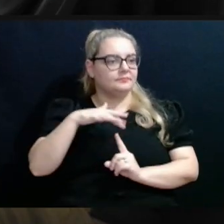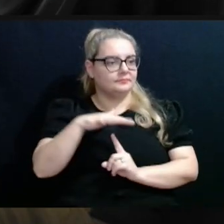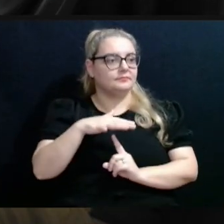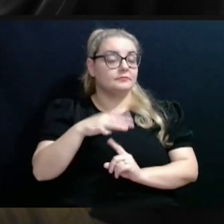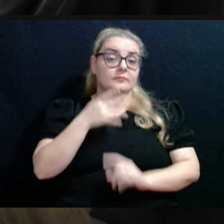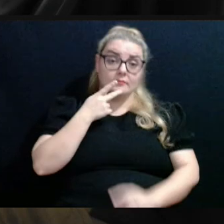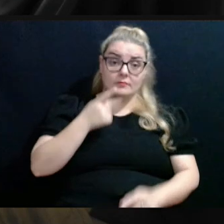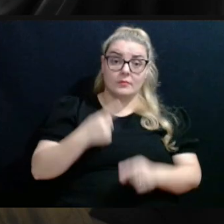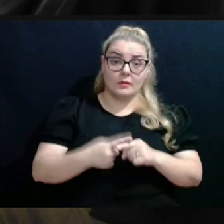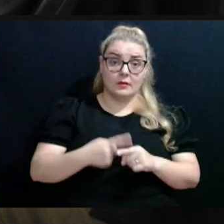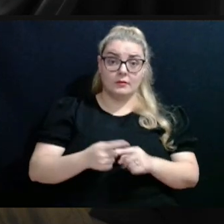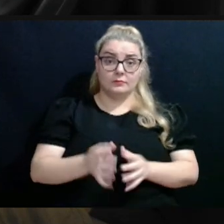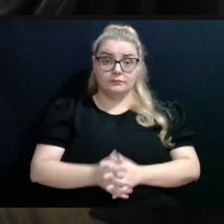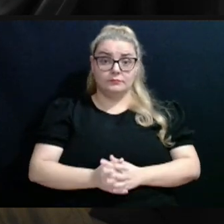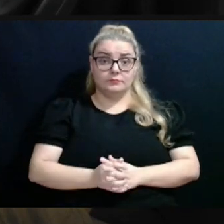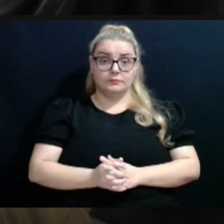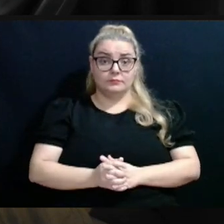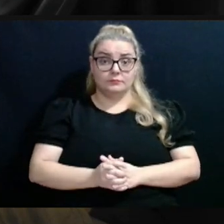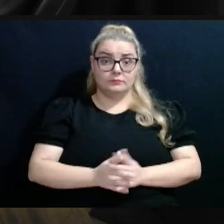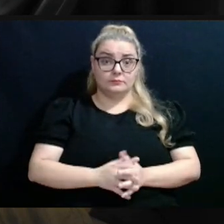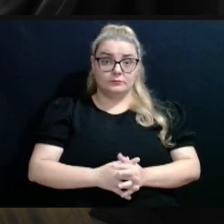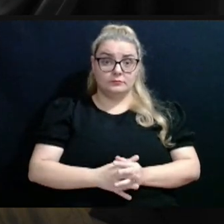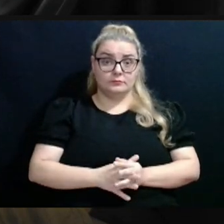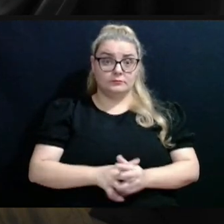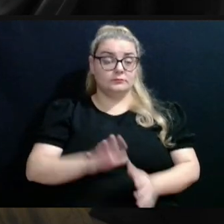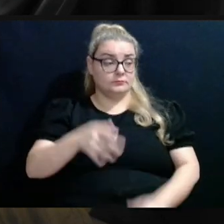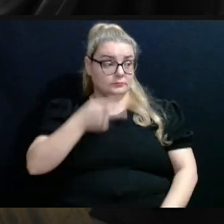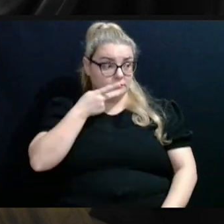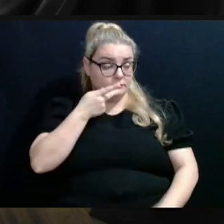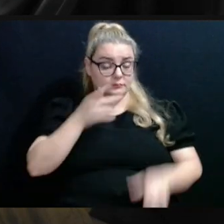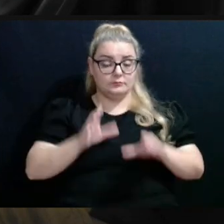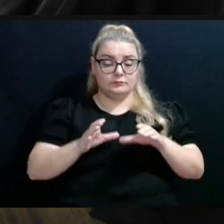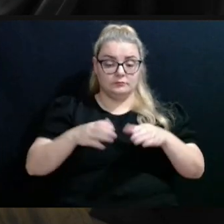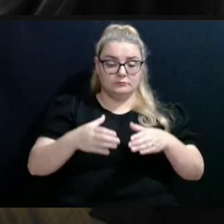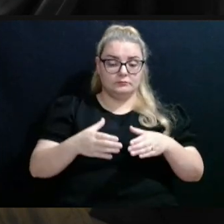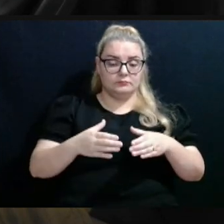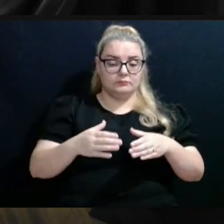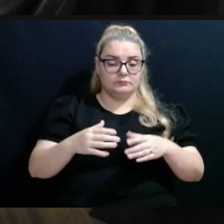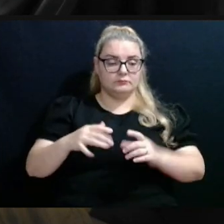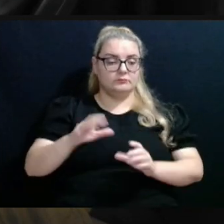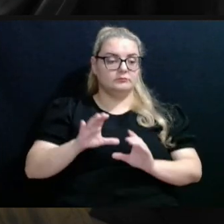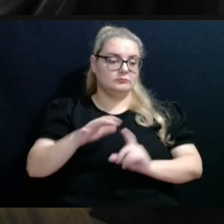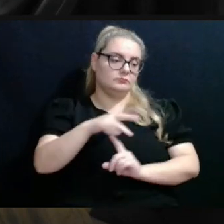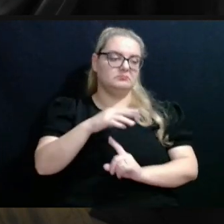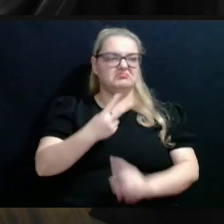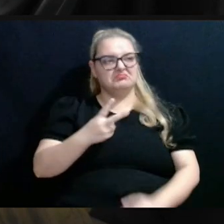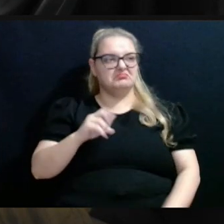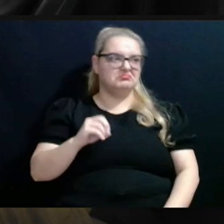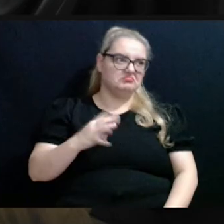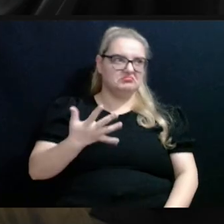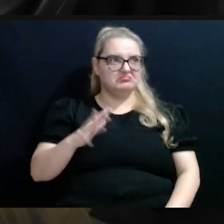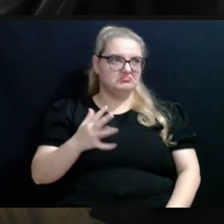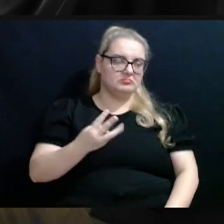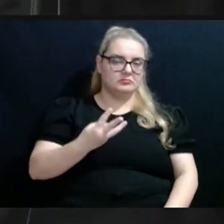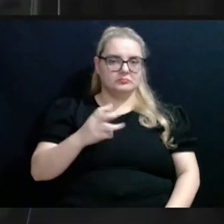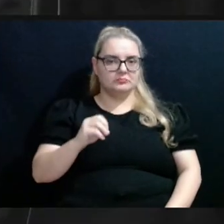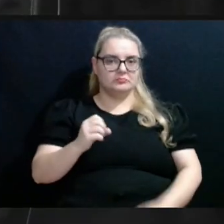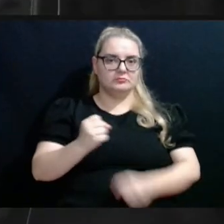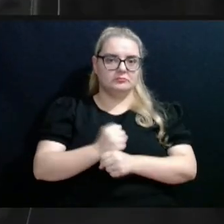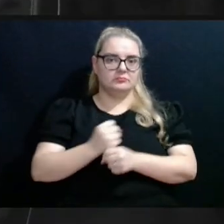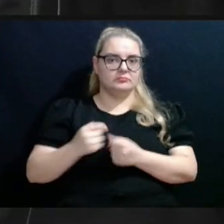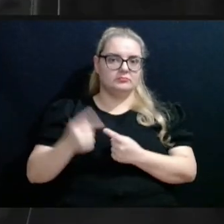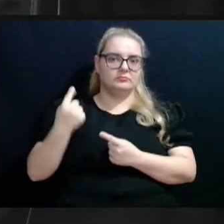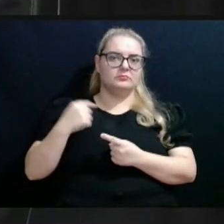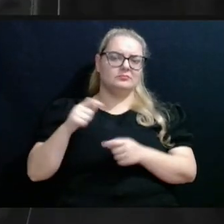quê? Quando você falava em Comissão de Meio Ambiente há uns 20, 30 anos, era a conversa que as pessoas